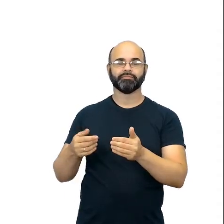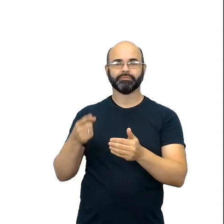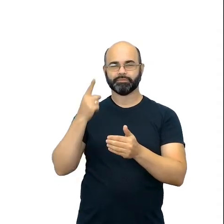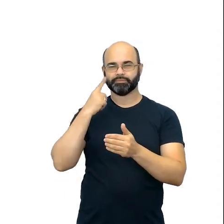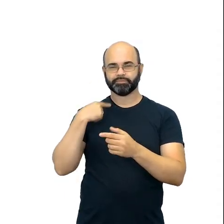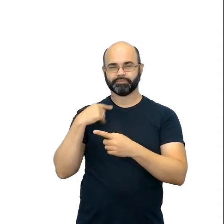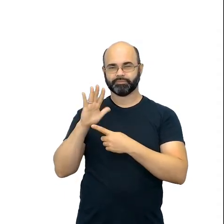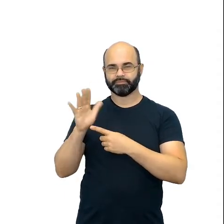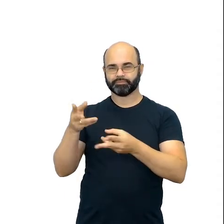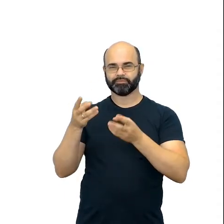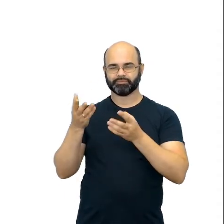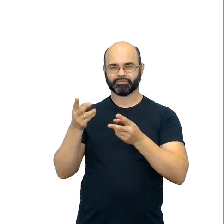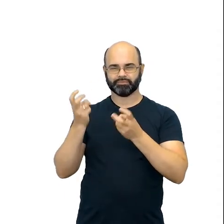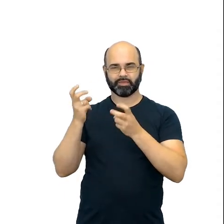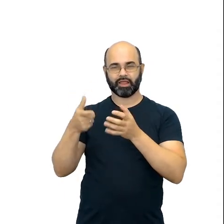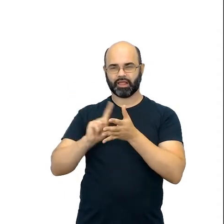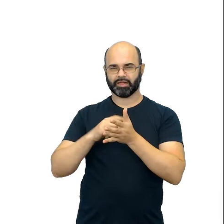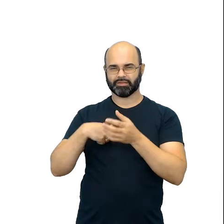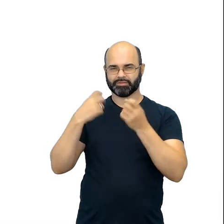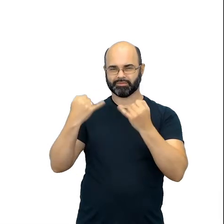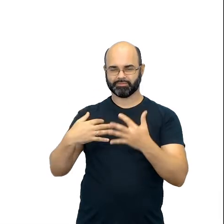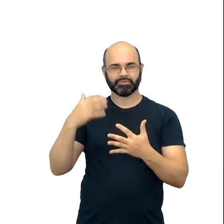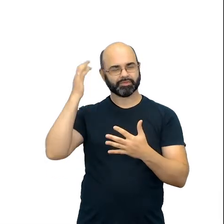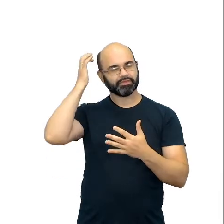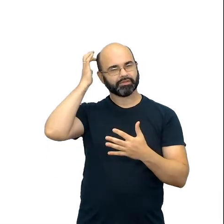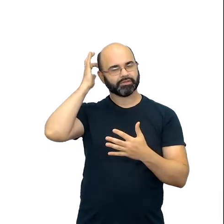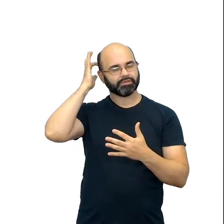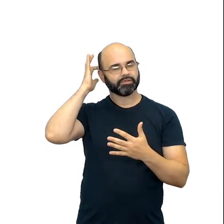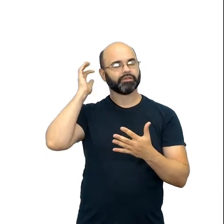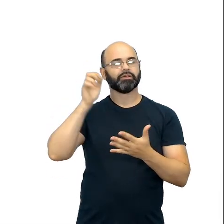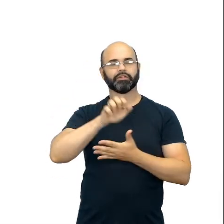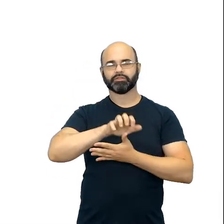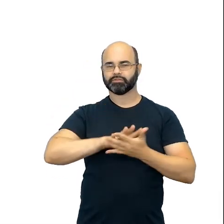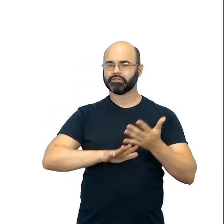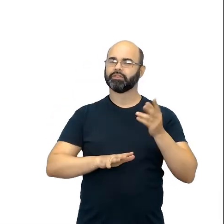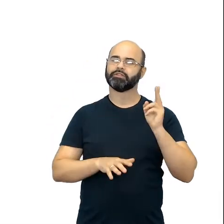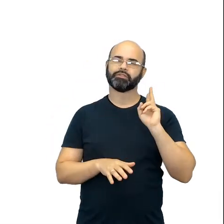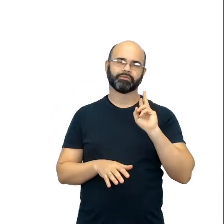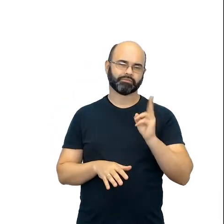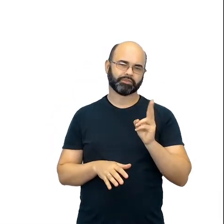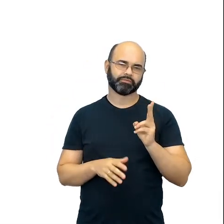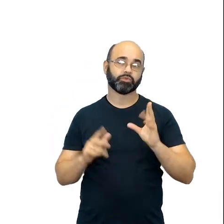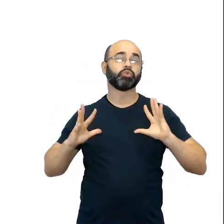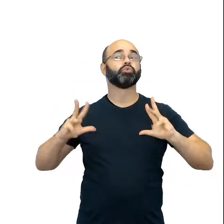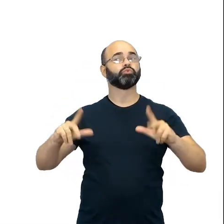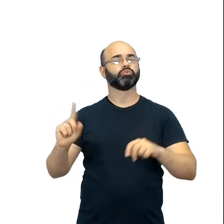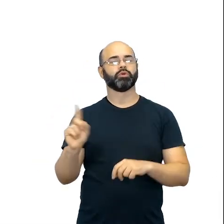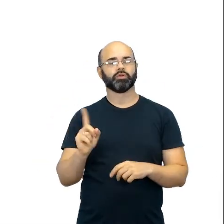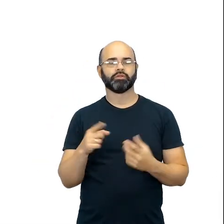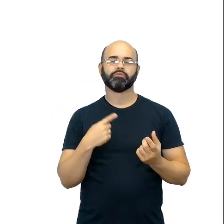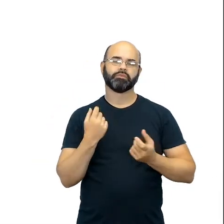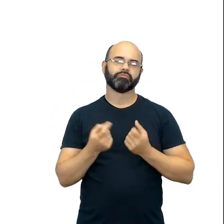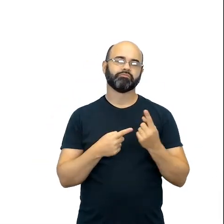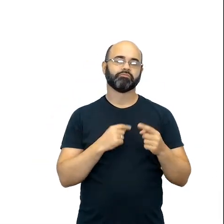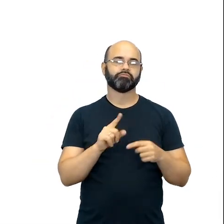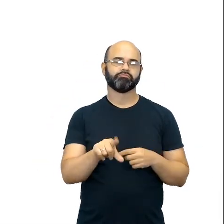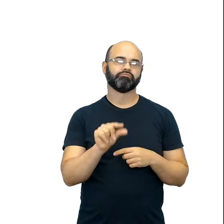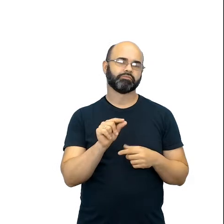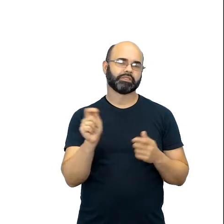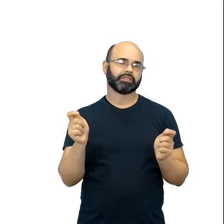Como eu estava dizendo, a gente vai trabalhar as atividades. Talvez não todas, né? Mas, em sala de aula, a gente vai trabalhar as atividades da apostila